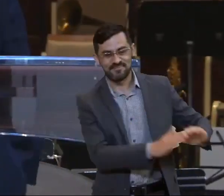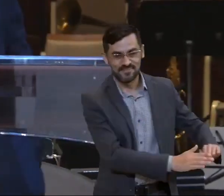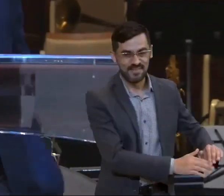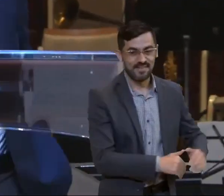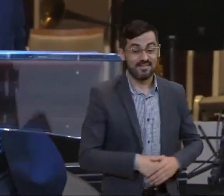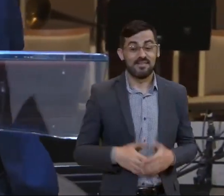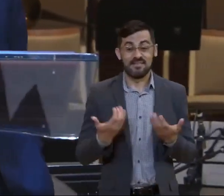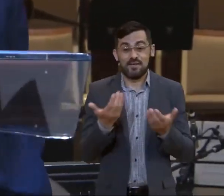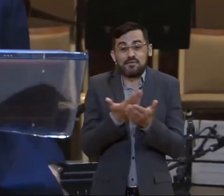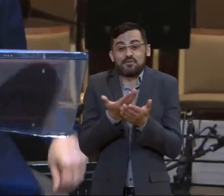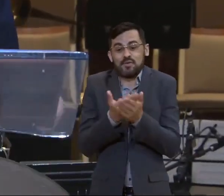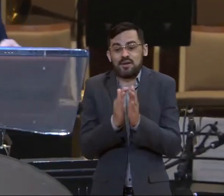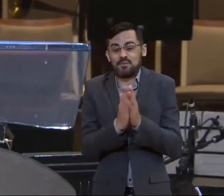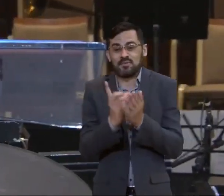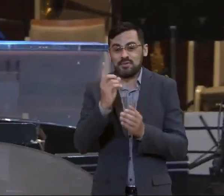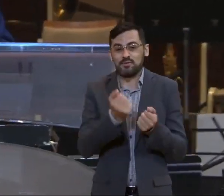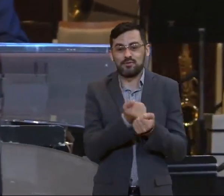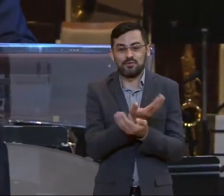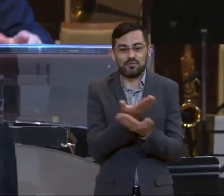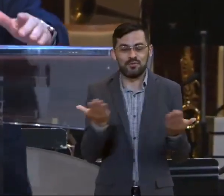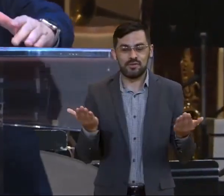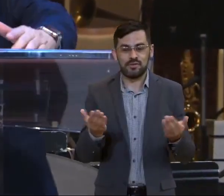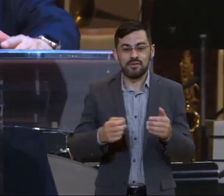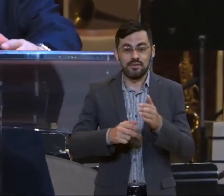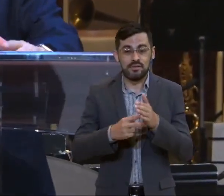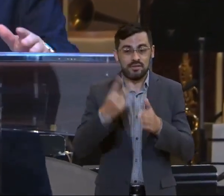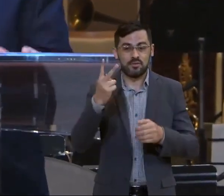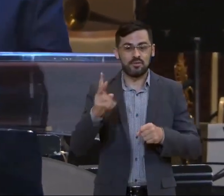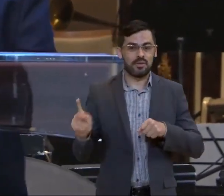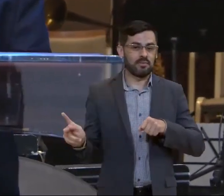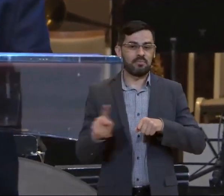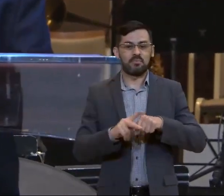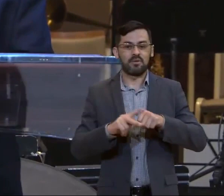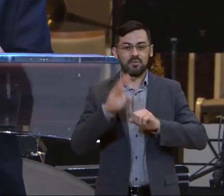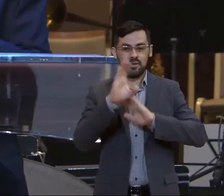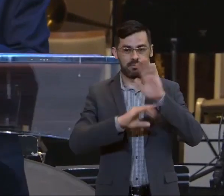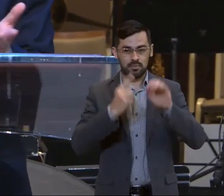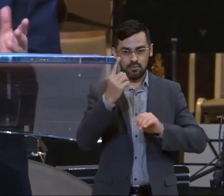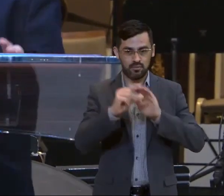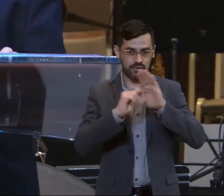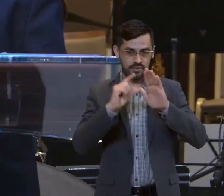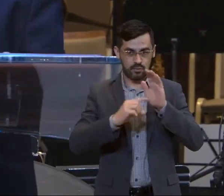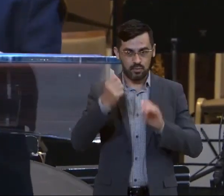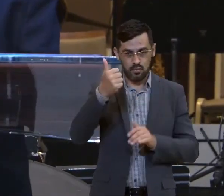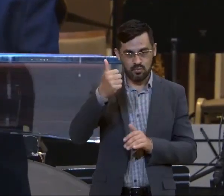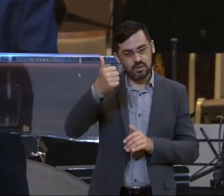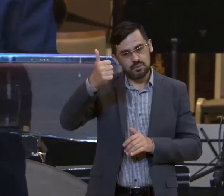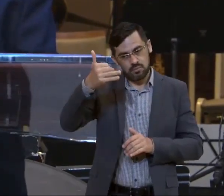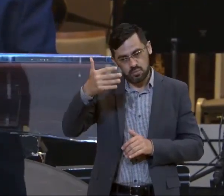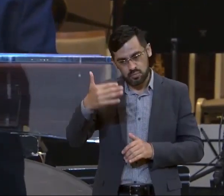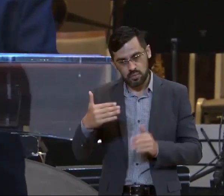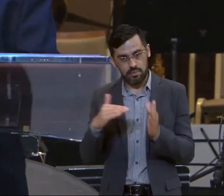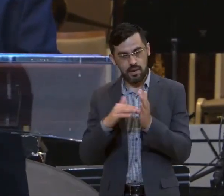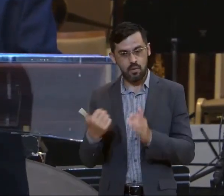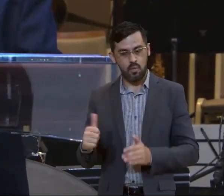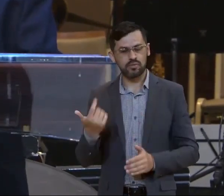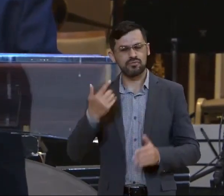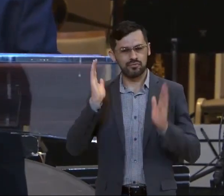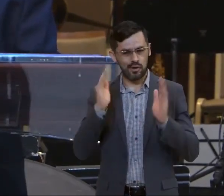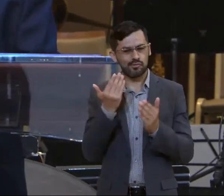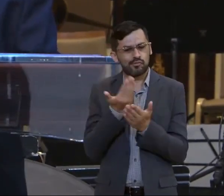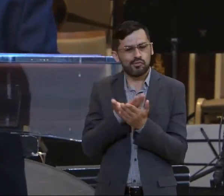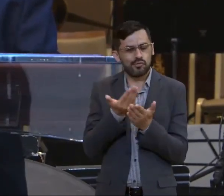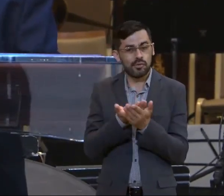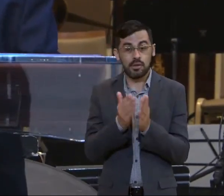Queria meditar na palavra de Deus com você em 2 Pedro, capítulo 1, versículos de 1 a 11, o texto que a gente está estudando. E